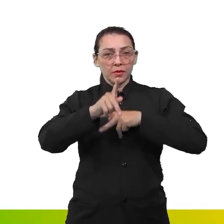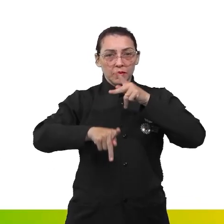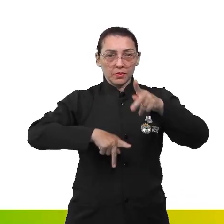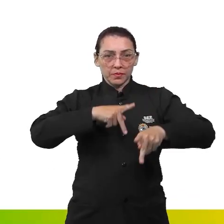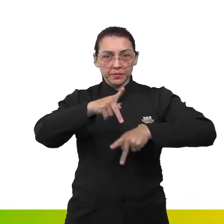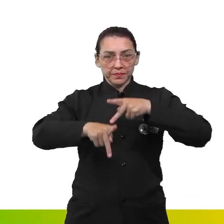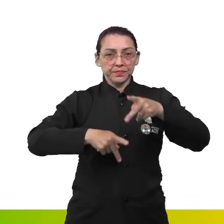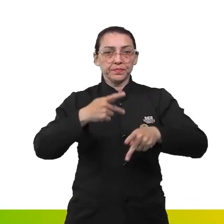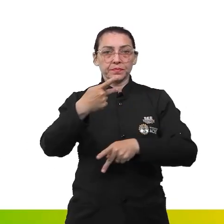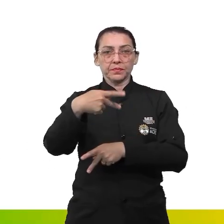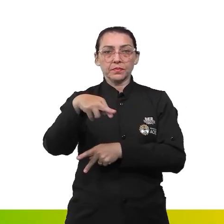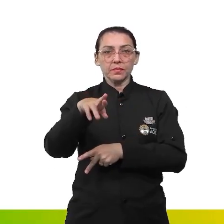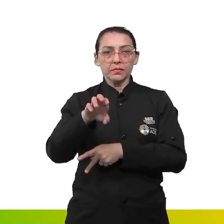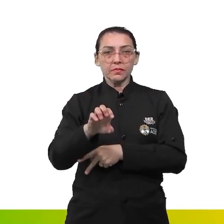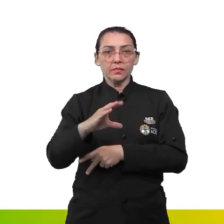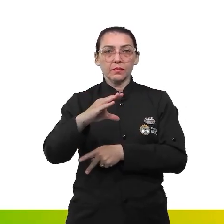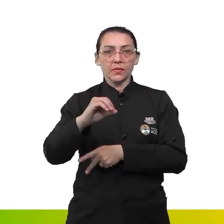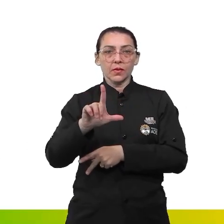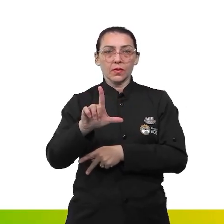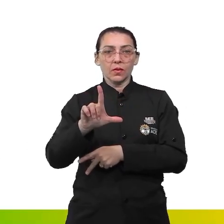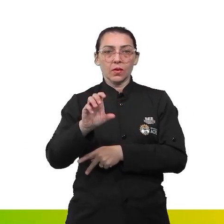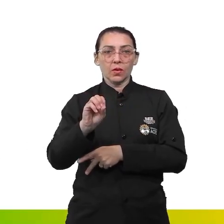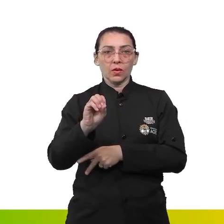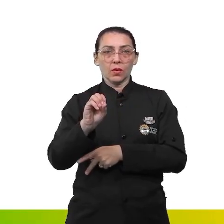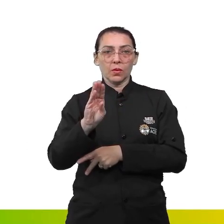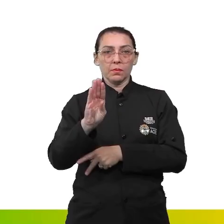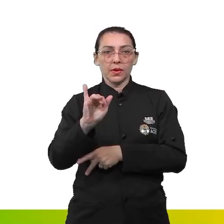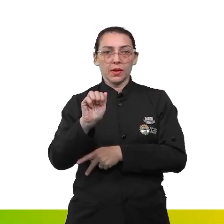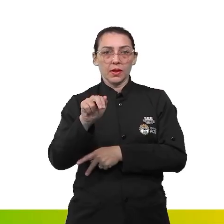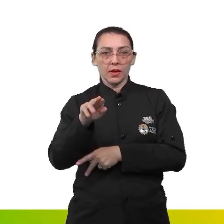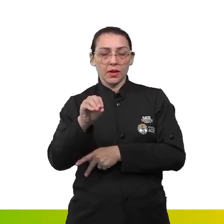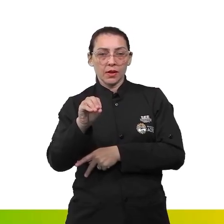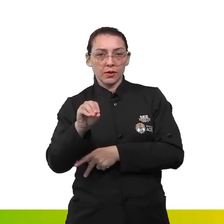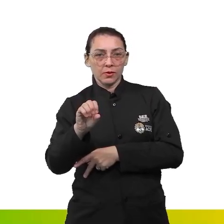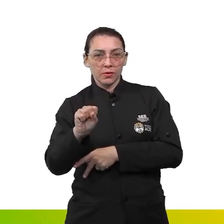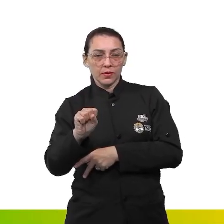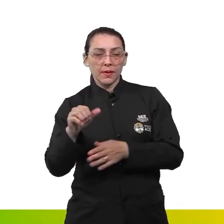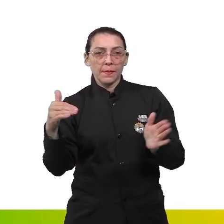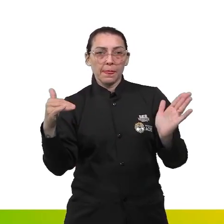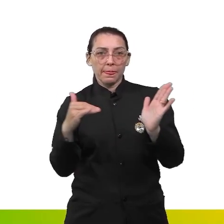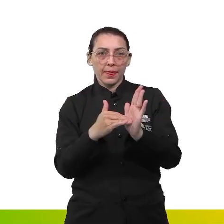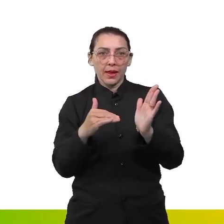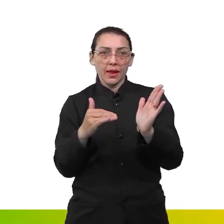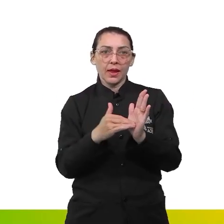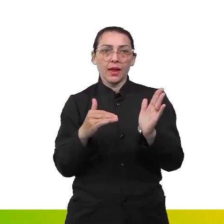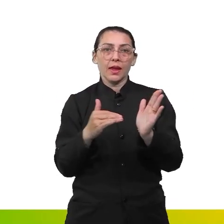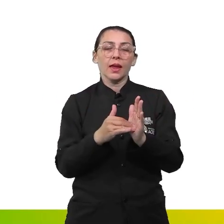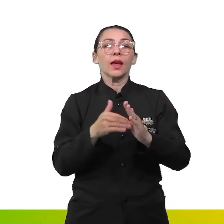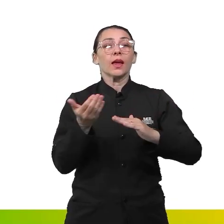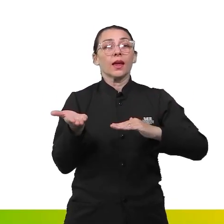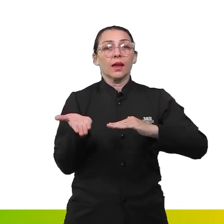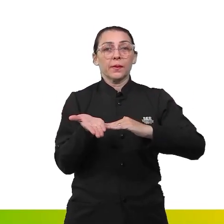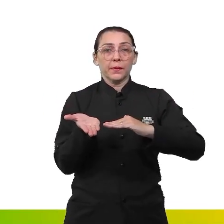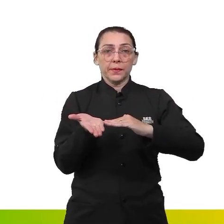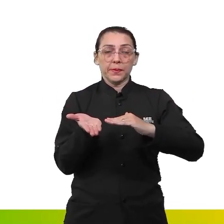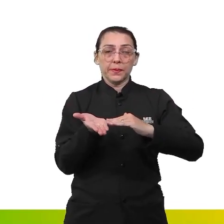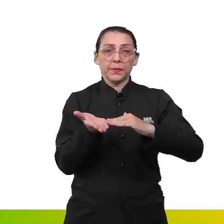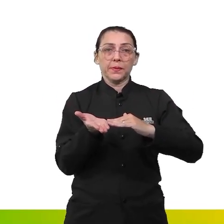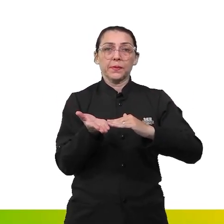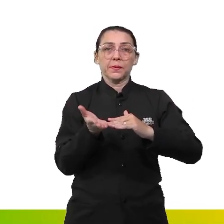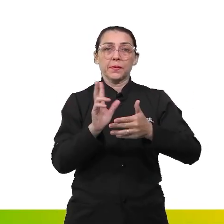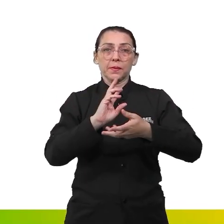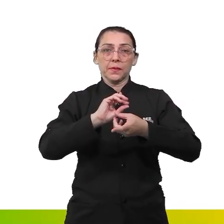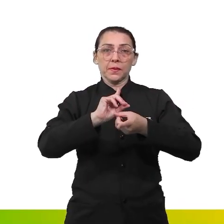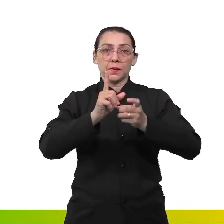povos pré-colombianos, os povos nativos pré-colombianos, até instalações contemporâneas, a